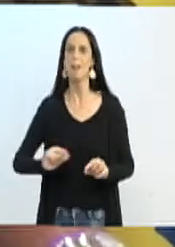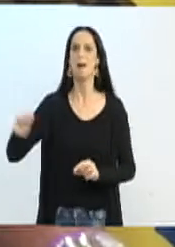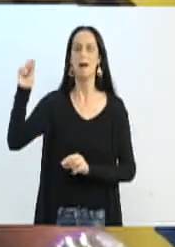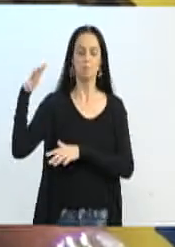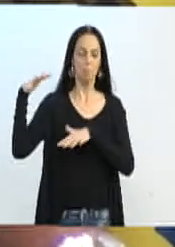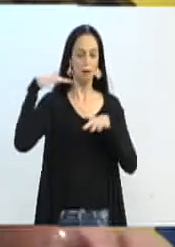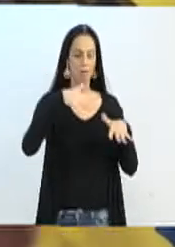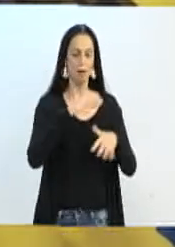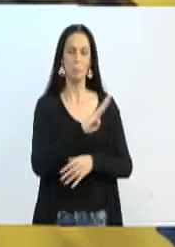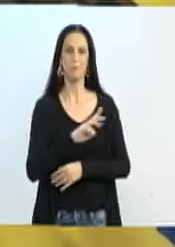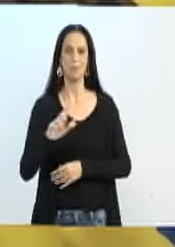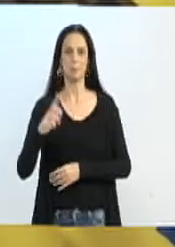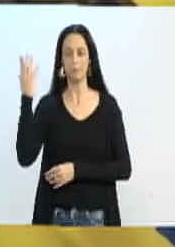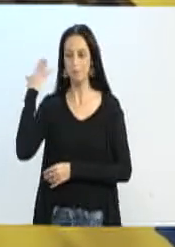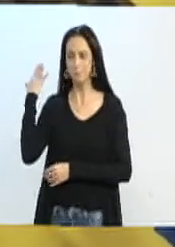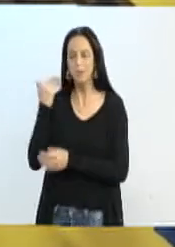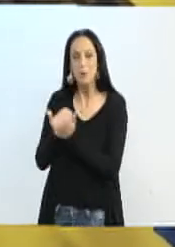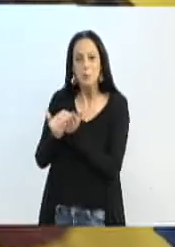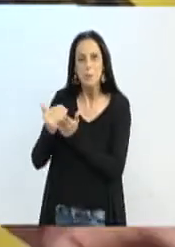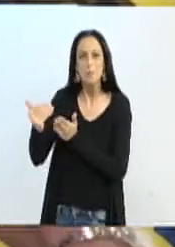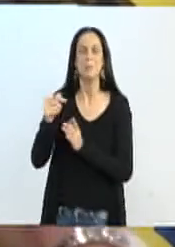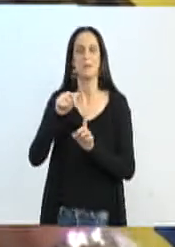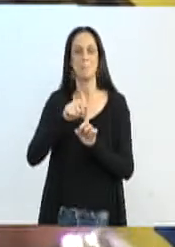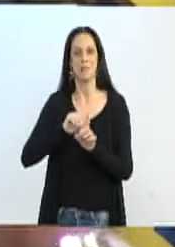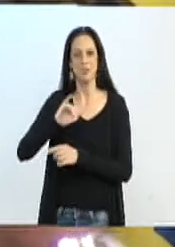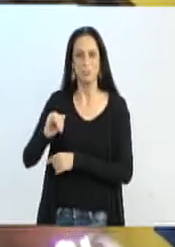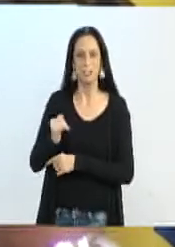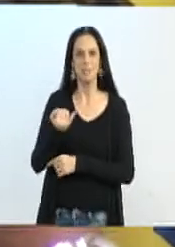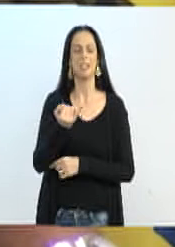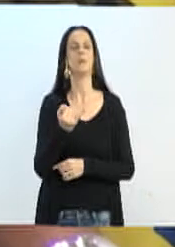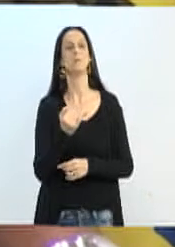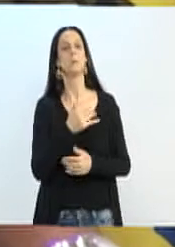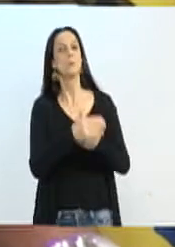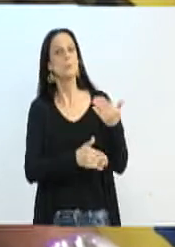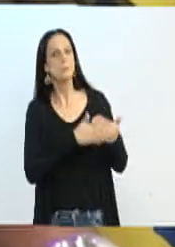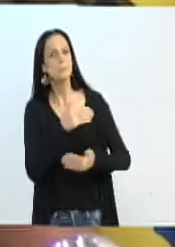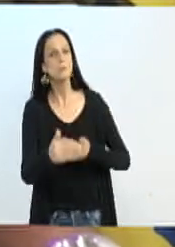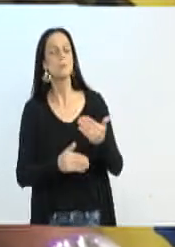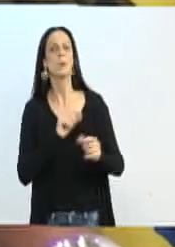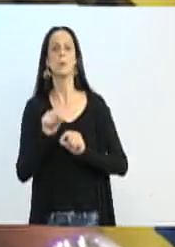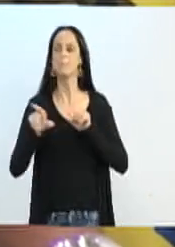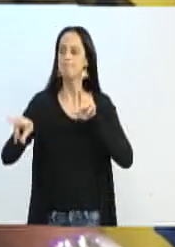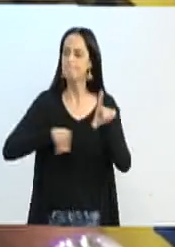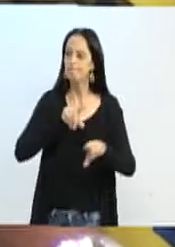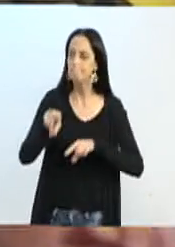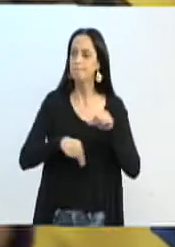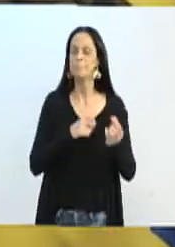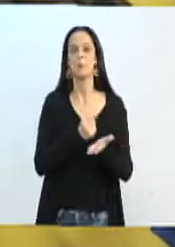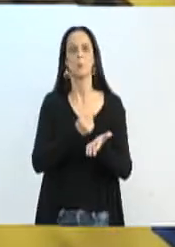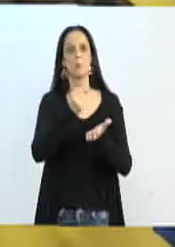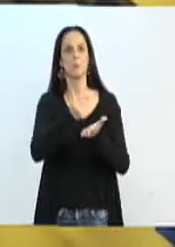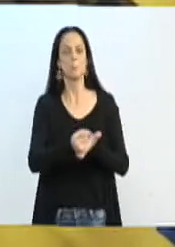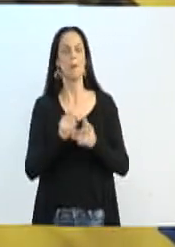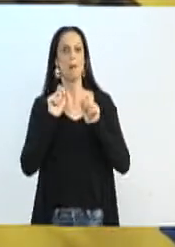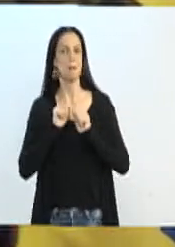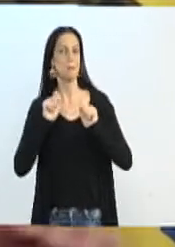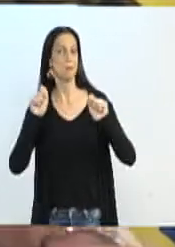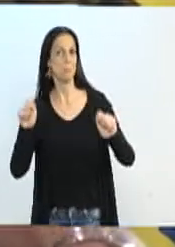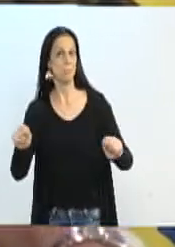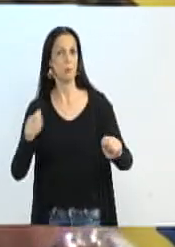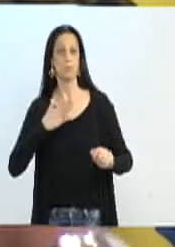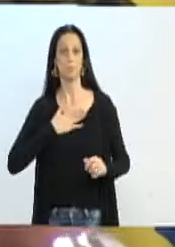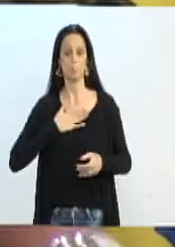Logo no início 2021 inovamos com a instituição de um processo seletivo para contratação dos assessores